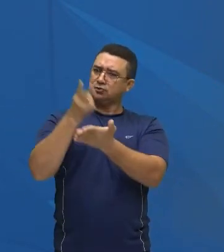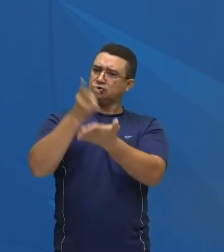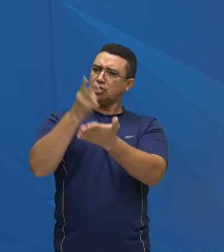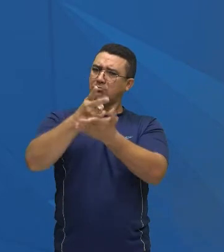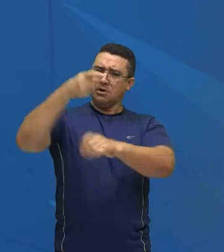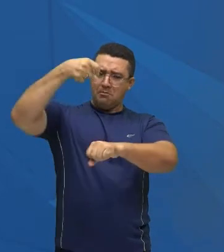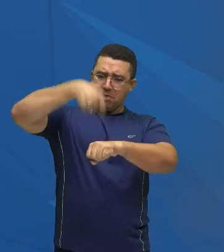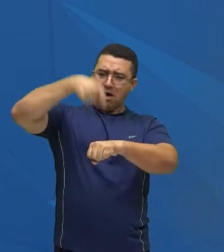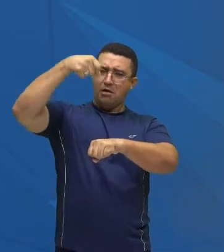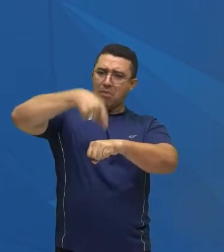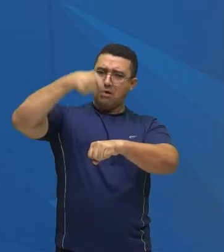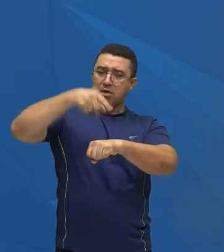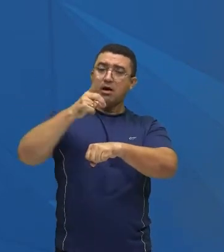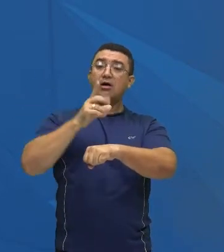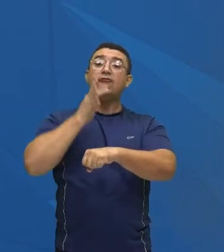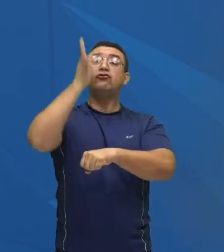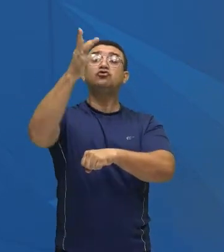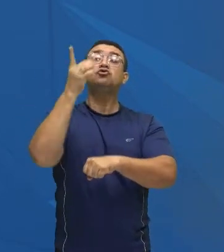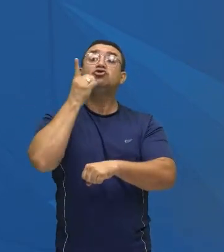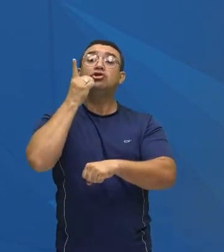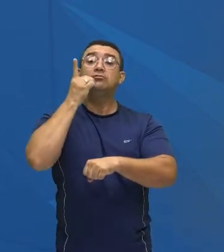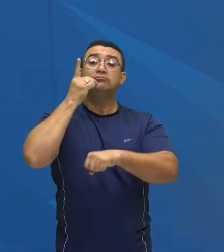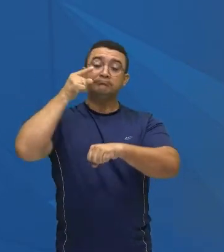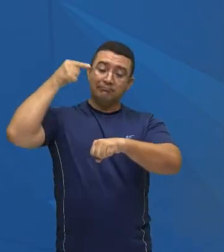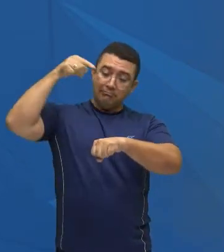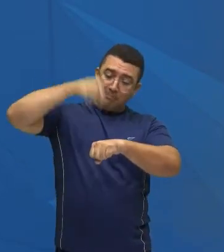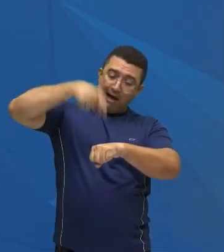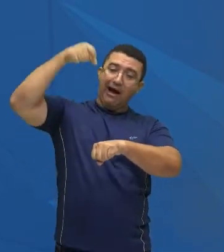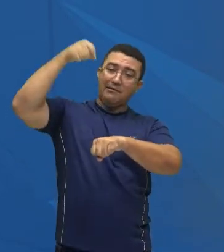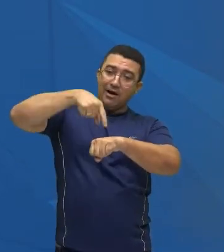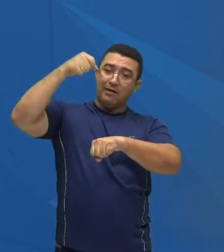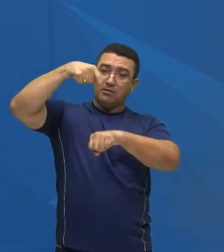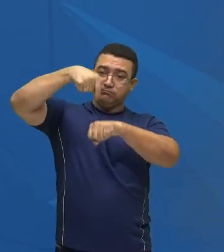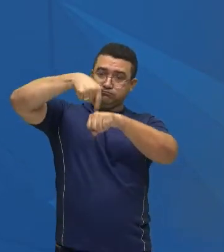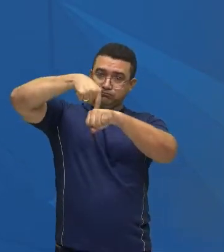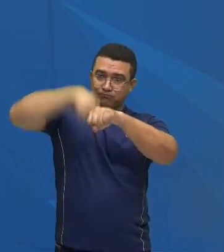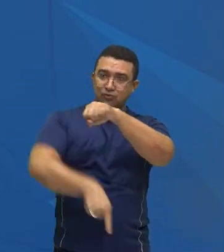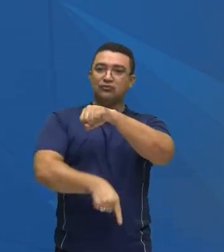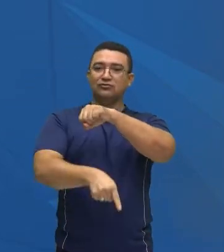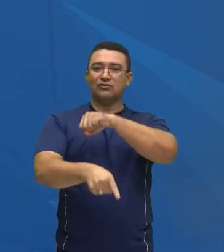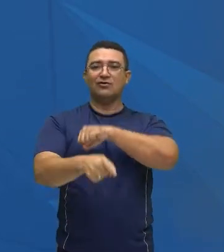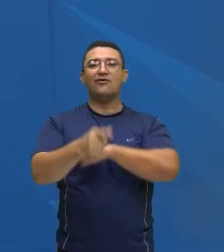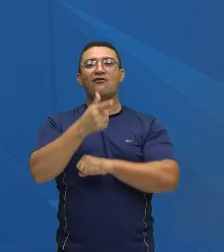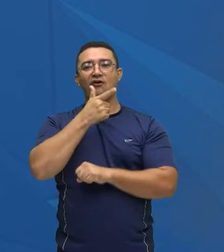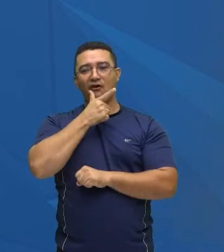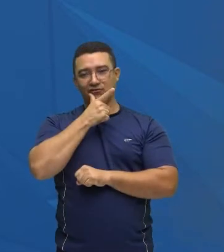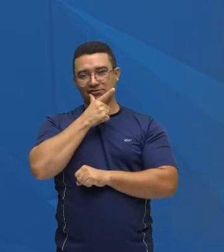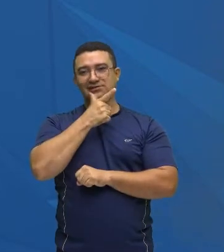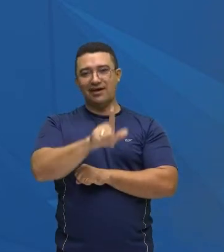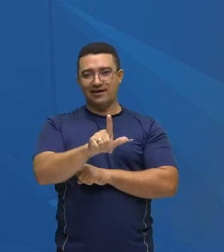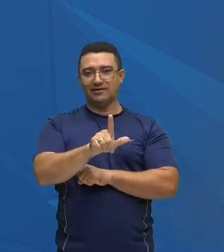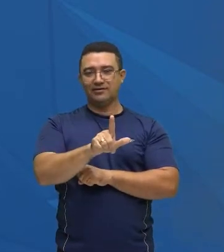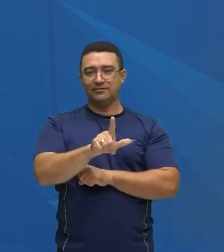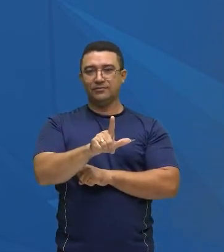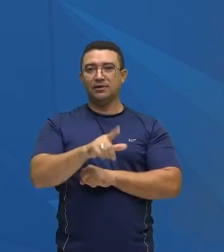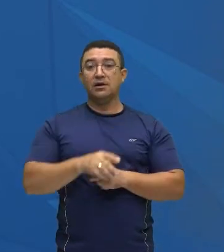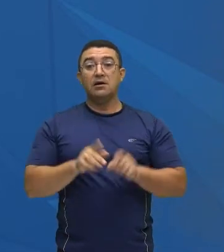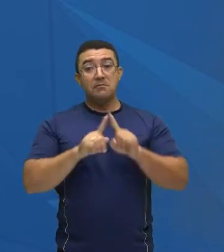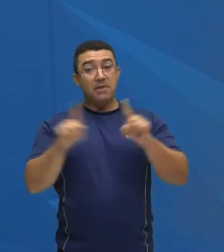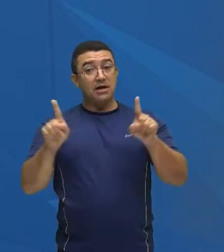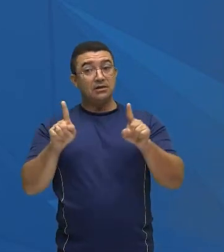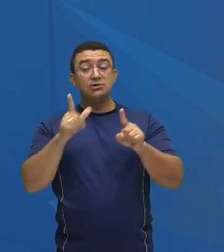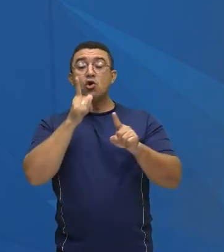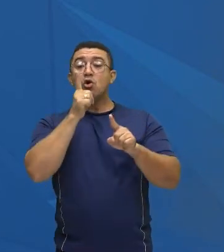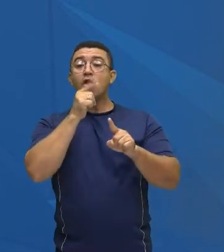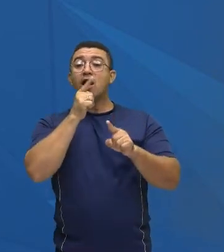de tanto que a água bate ali, né, repetidas vezes, ela consegue ali ter um resultado, né? Claro que o objetivo da água